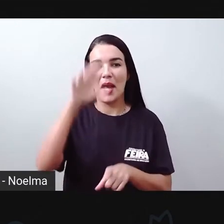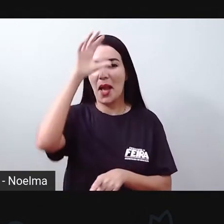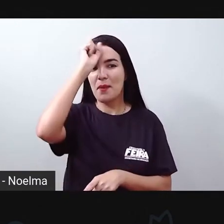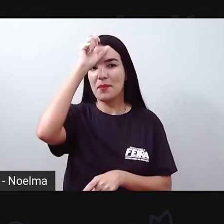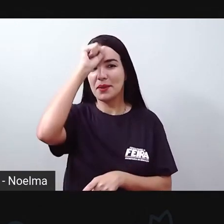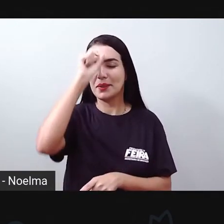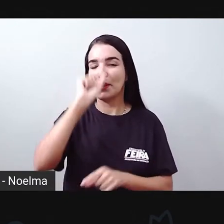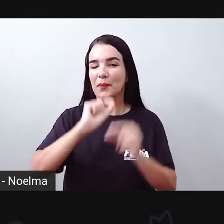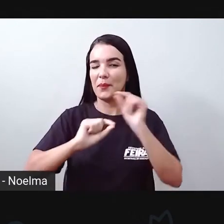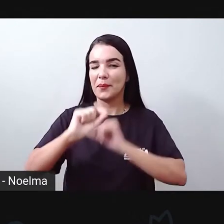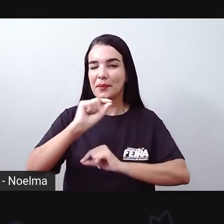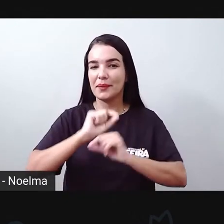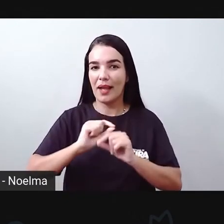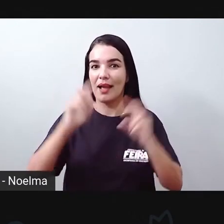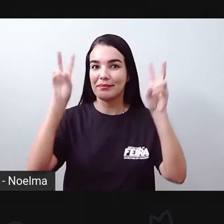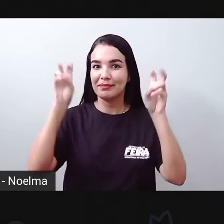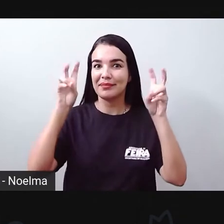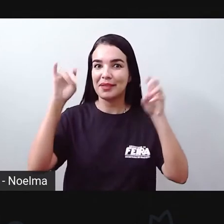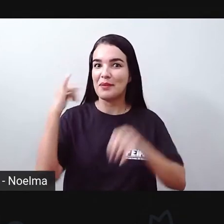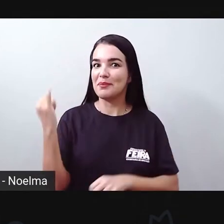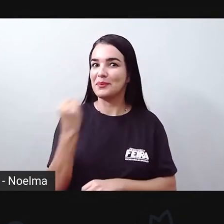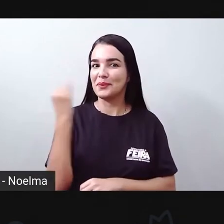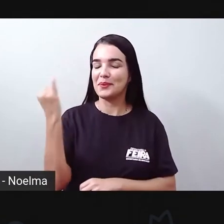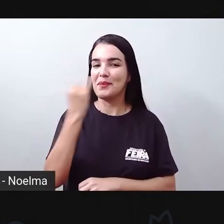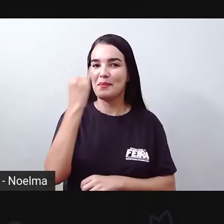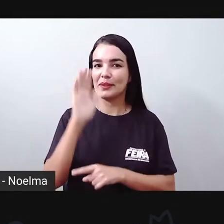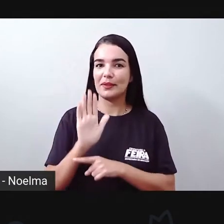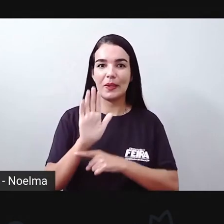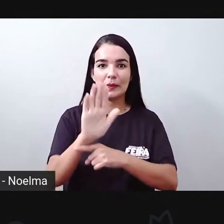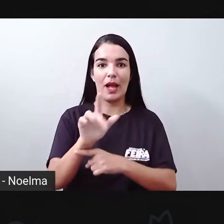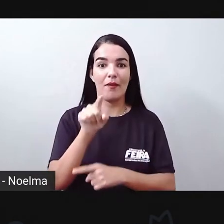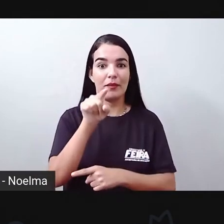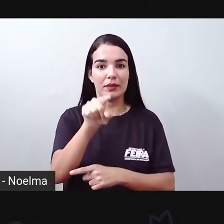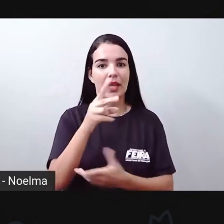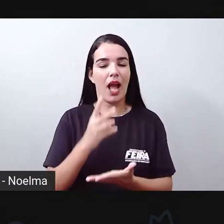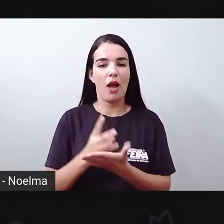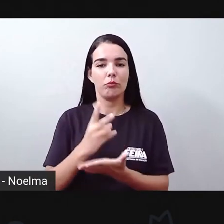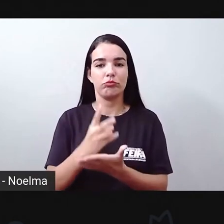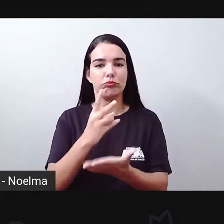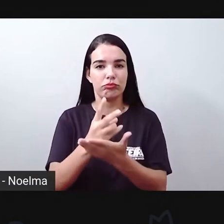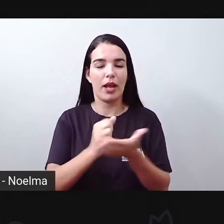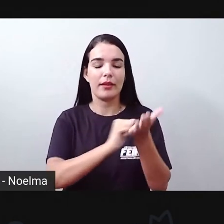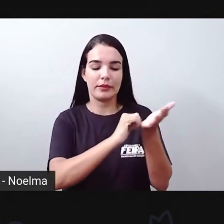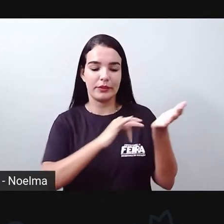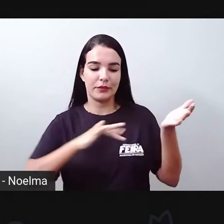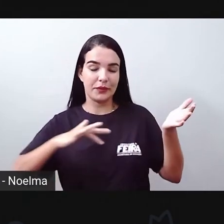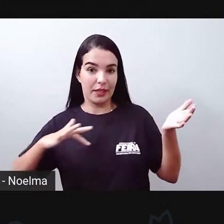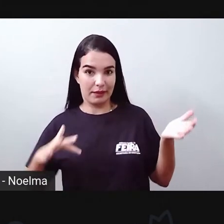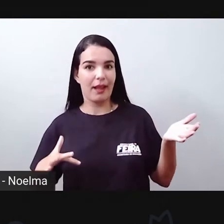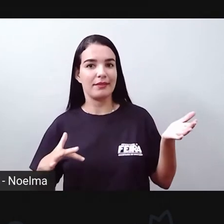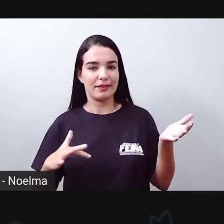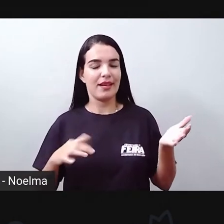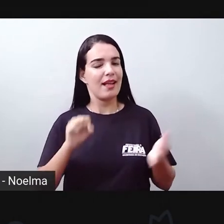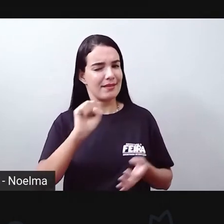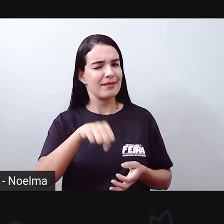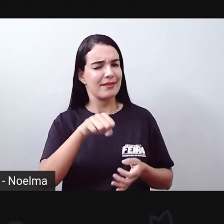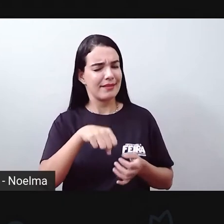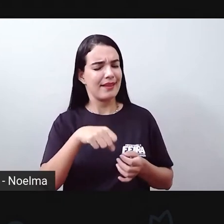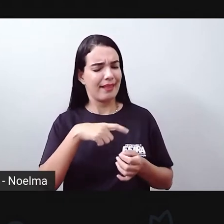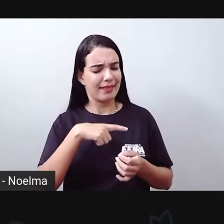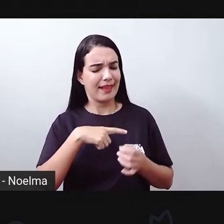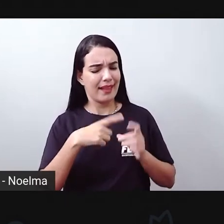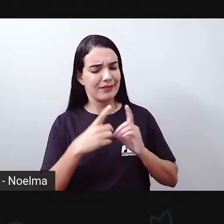pouco mais sobre assuntos interessantes que vão ajudar vocês a continuarem com as atividades, mesmo estando aí de